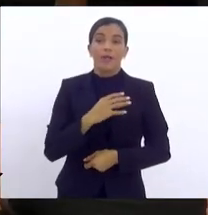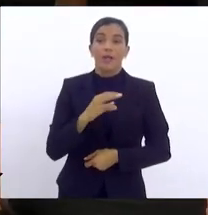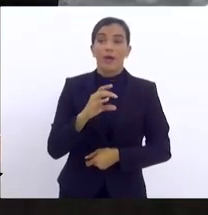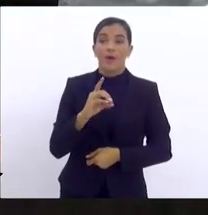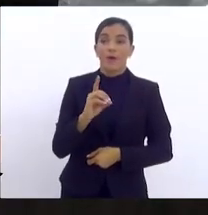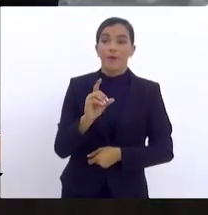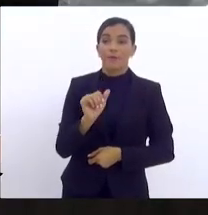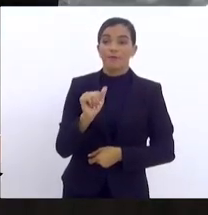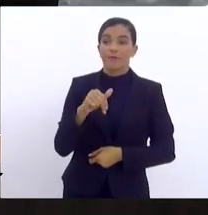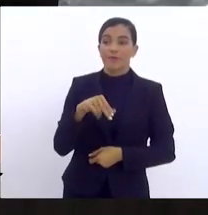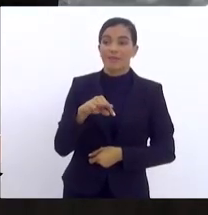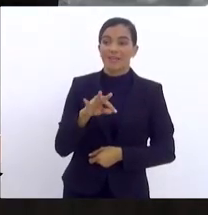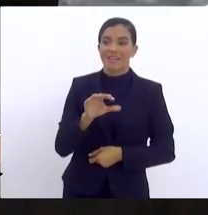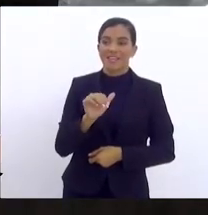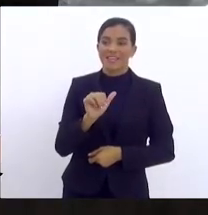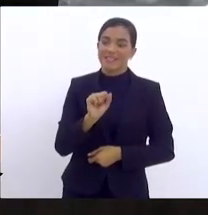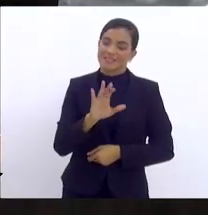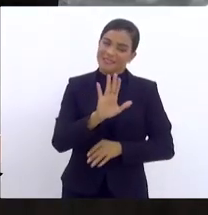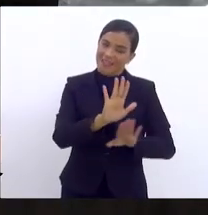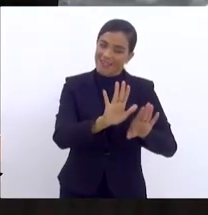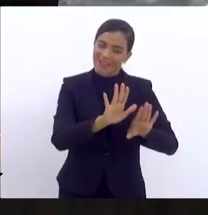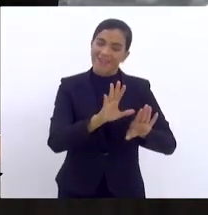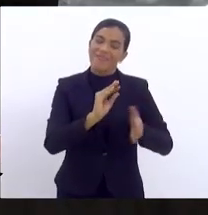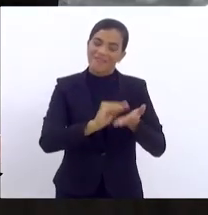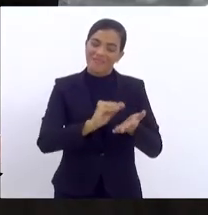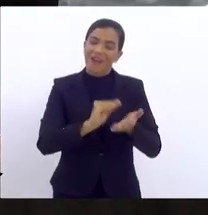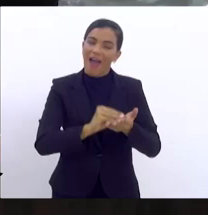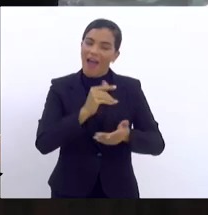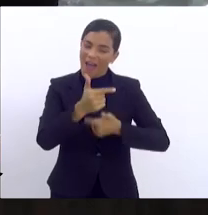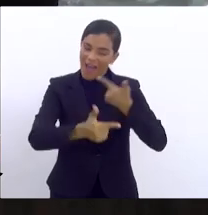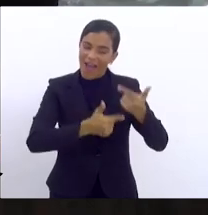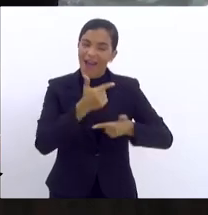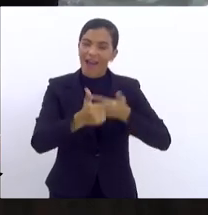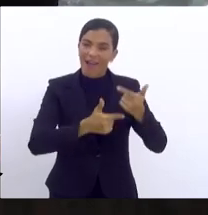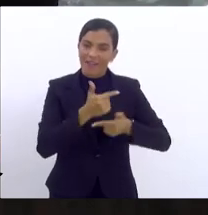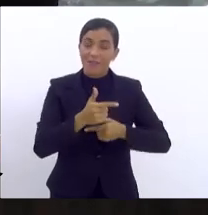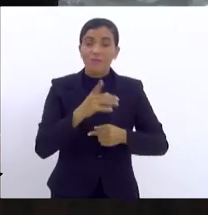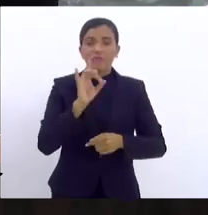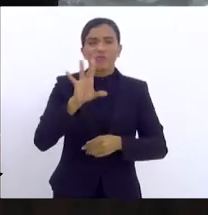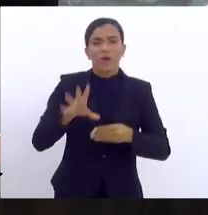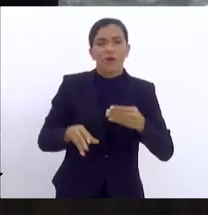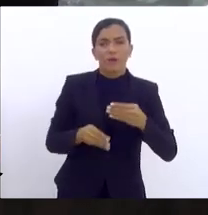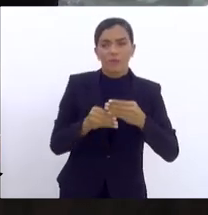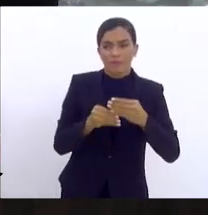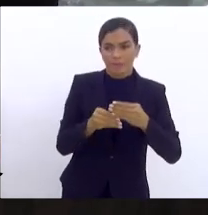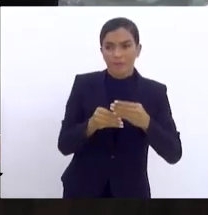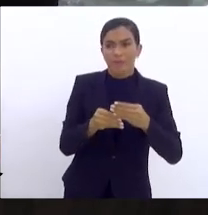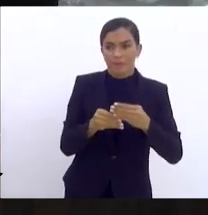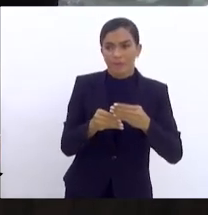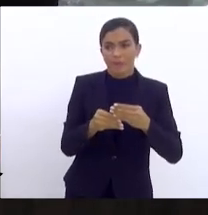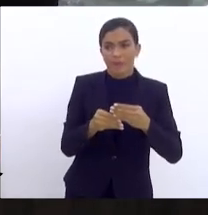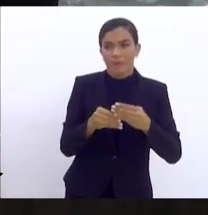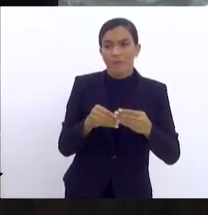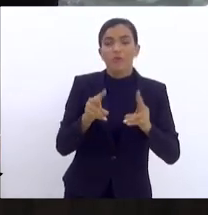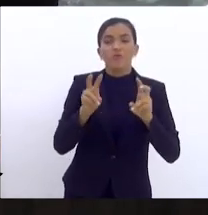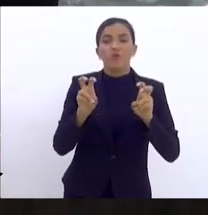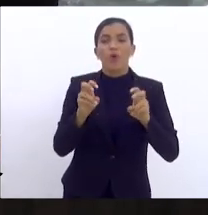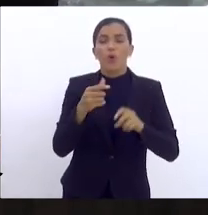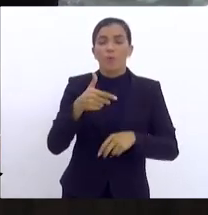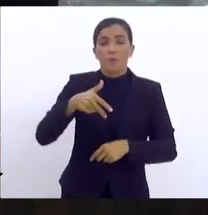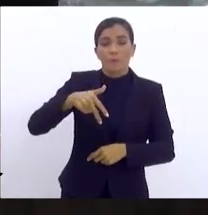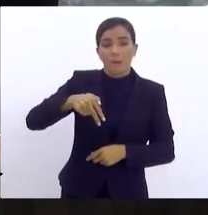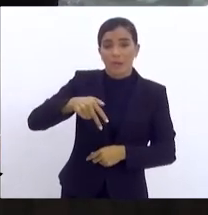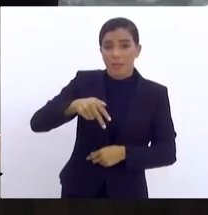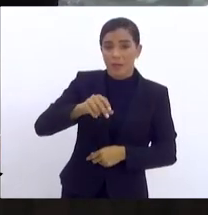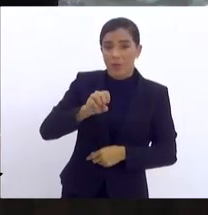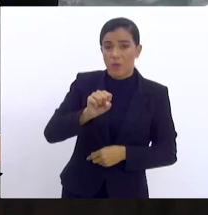Fala para ele que ainda tem muito que ralar Deixa eu só concluir aqui então a questão do Sombrio números